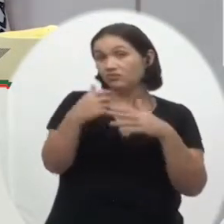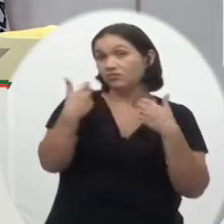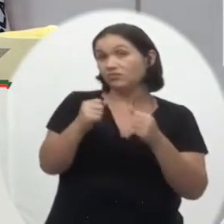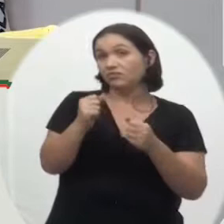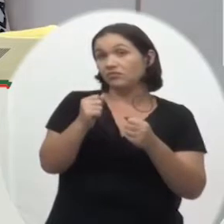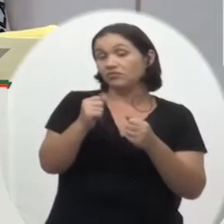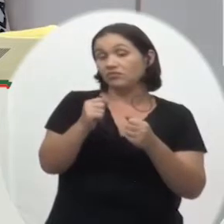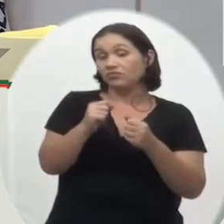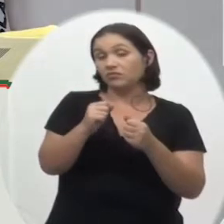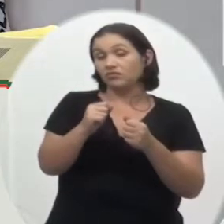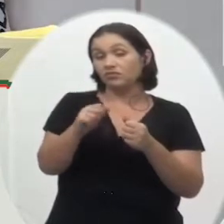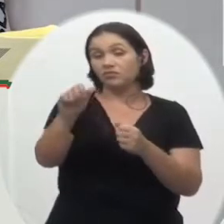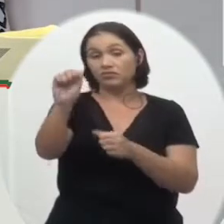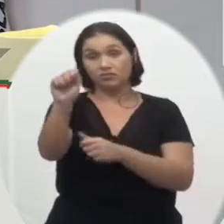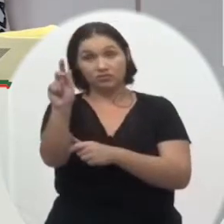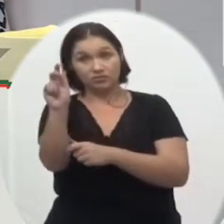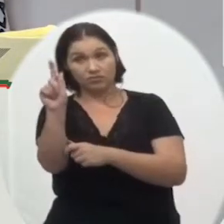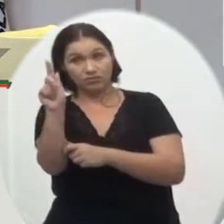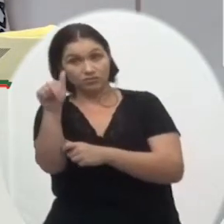entregar. Precisa.